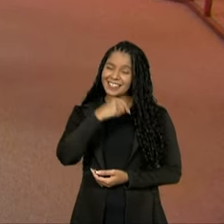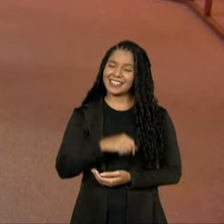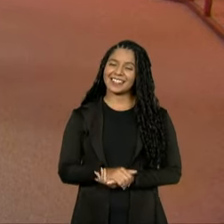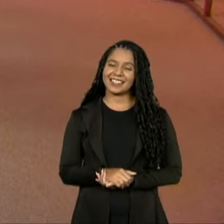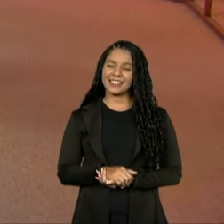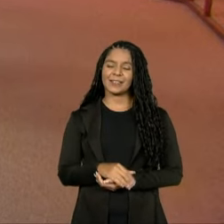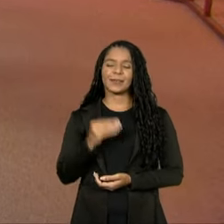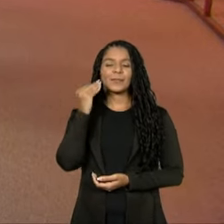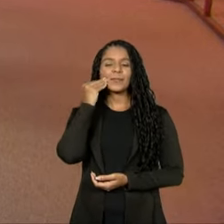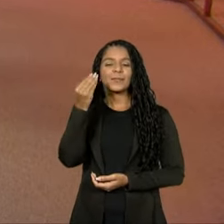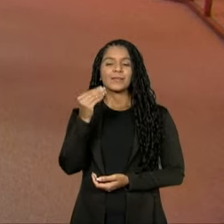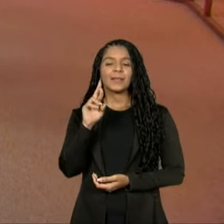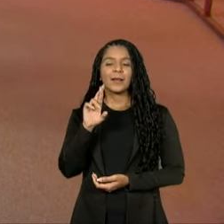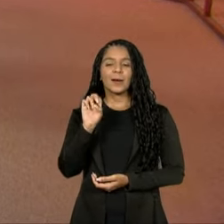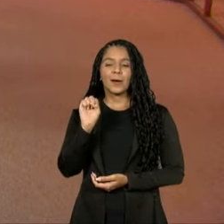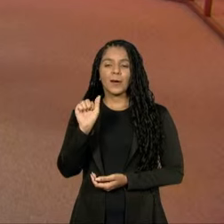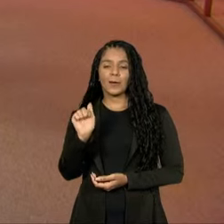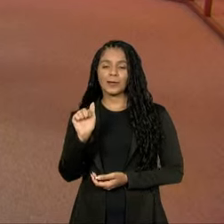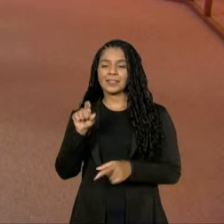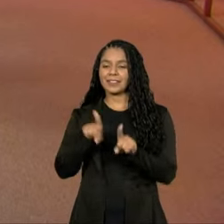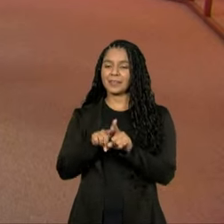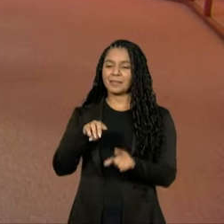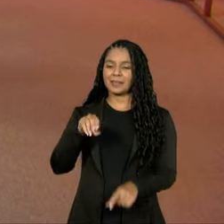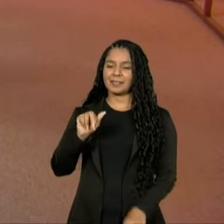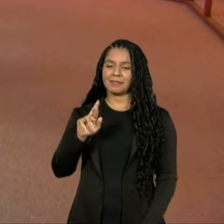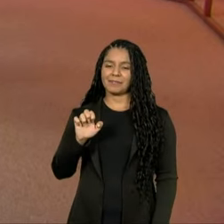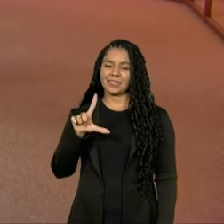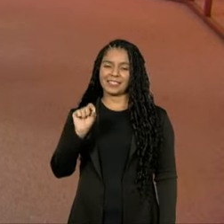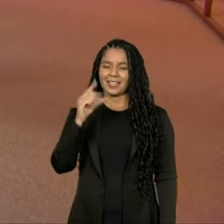Tá linda mesmo. Dá um beijo na Rosa e no Marcelo.